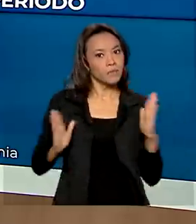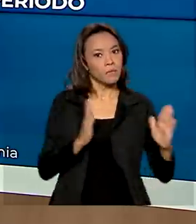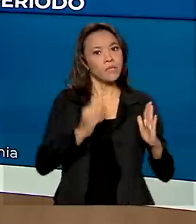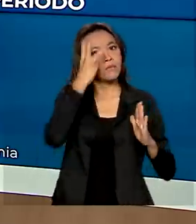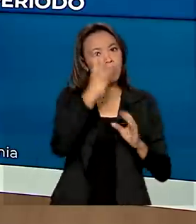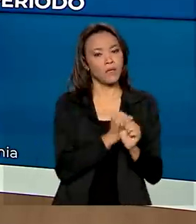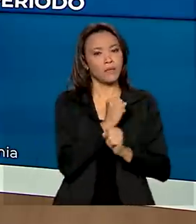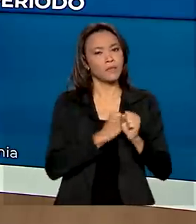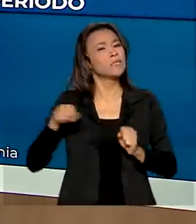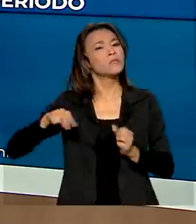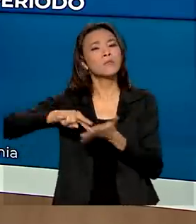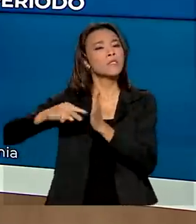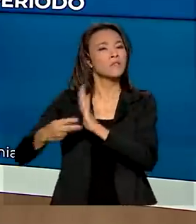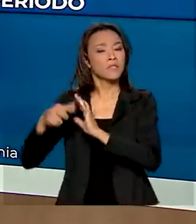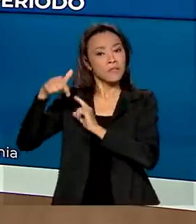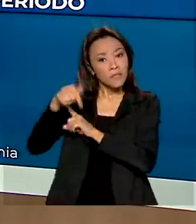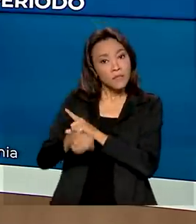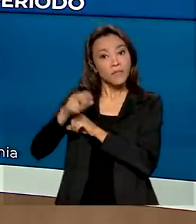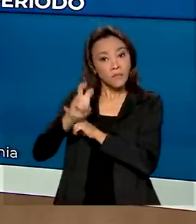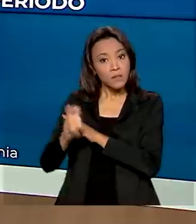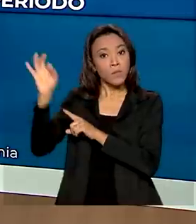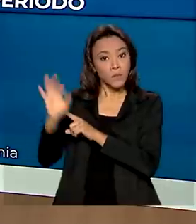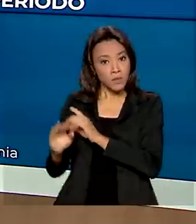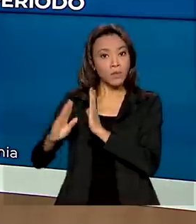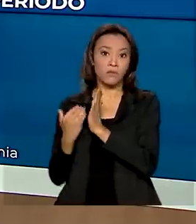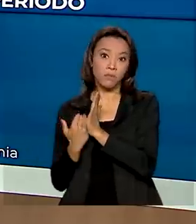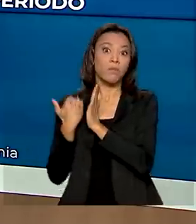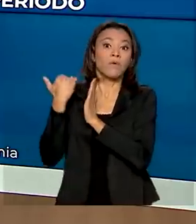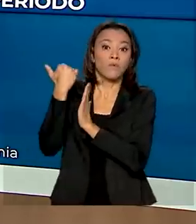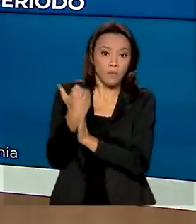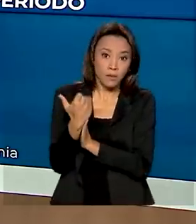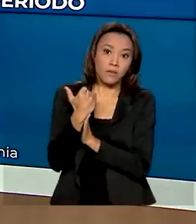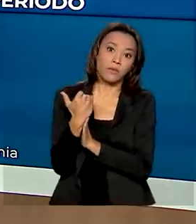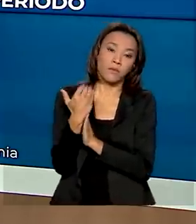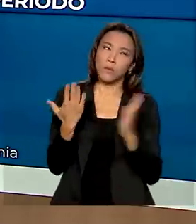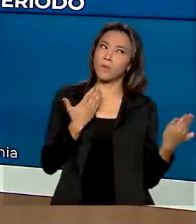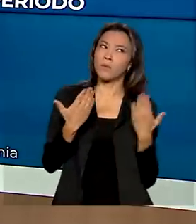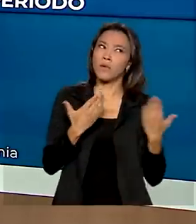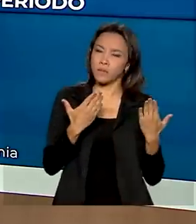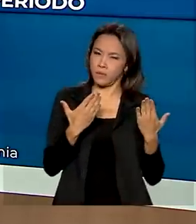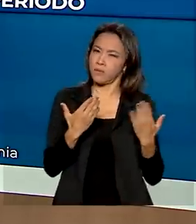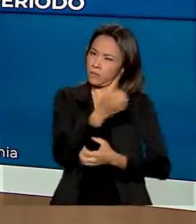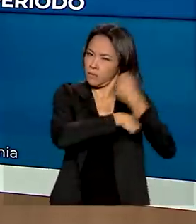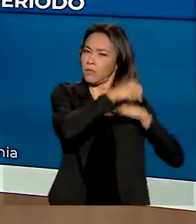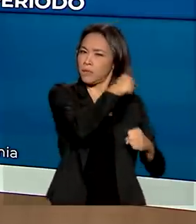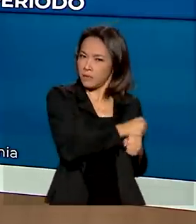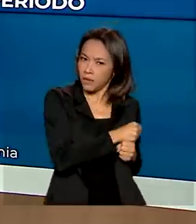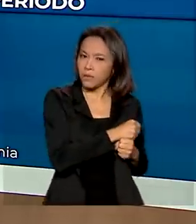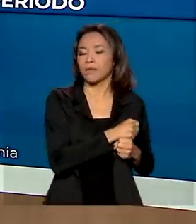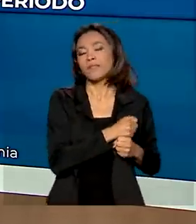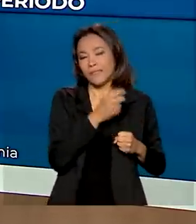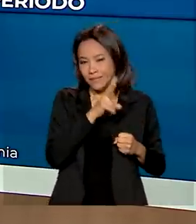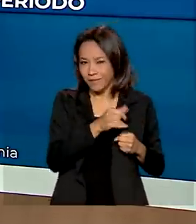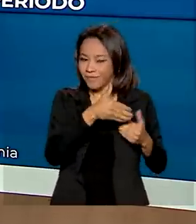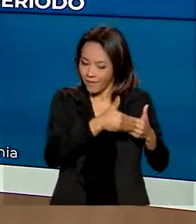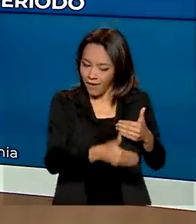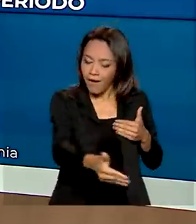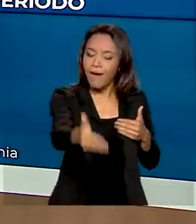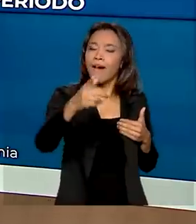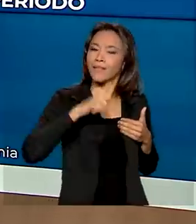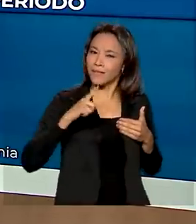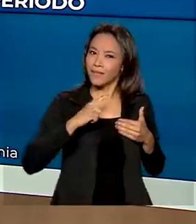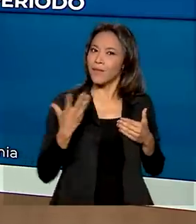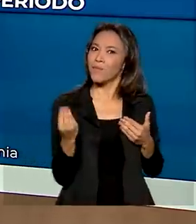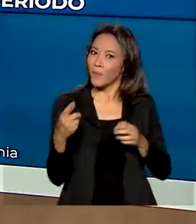um aumento de 75% nessa informação em relação a 2020, o que mostra que nós vamos ter muito empreendedorismo